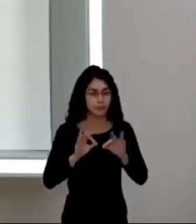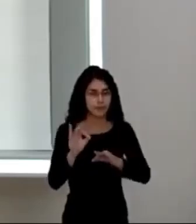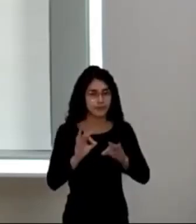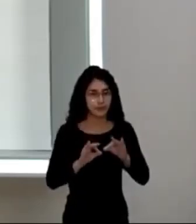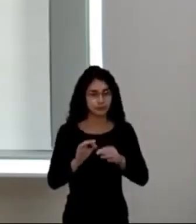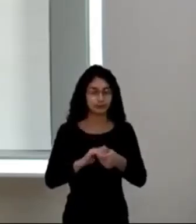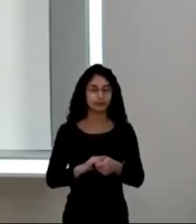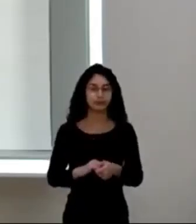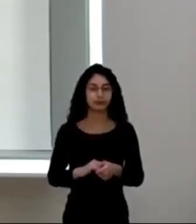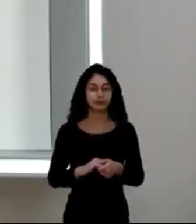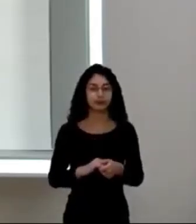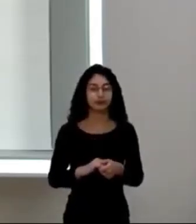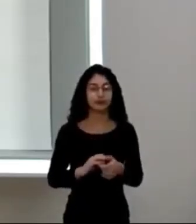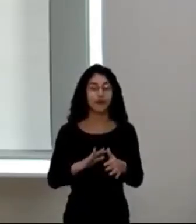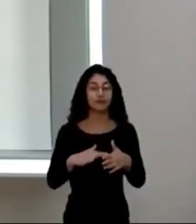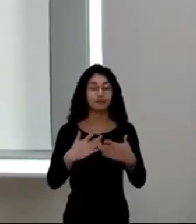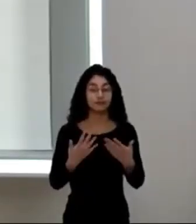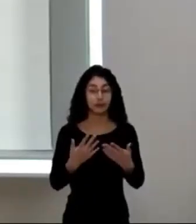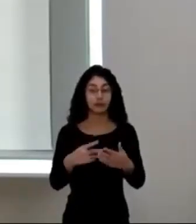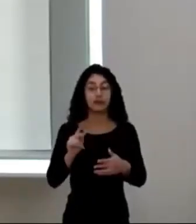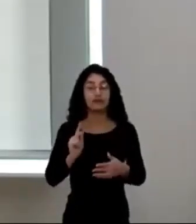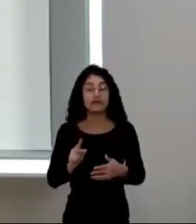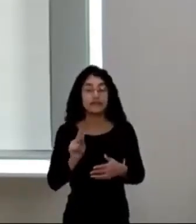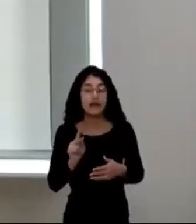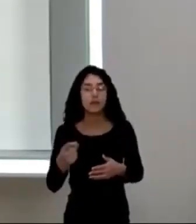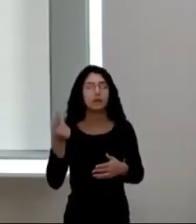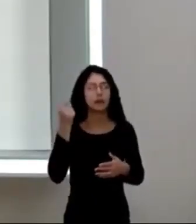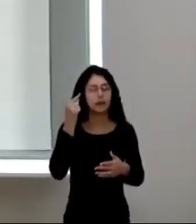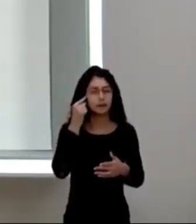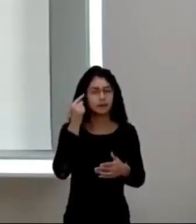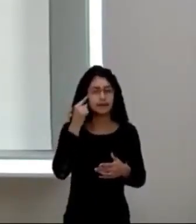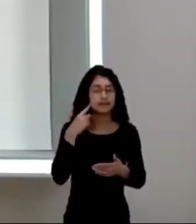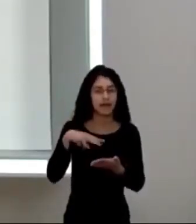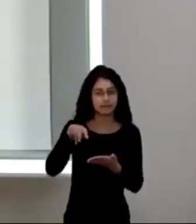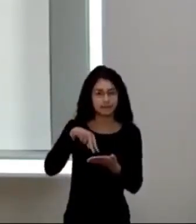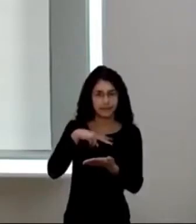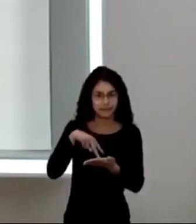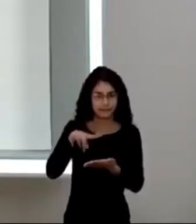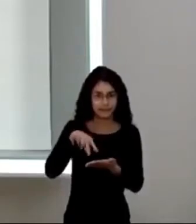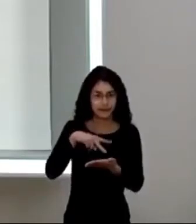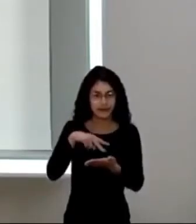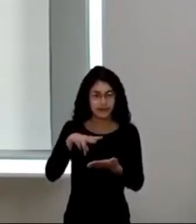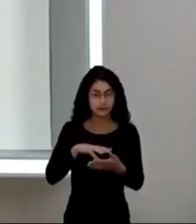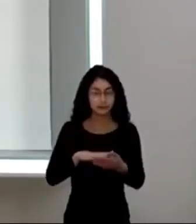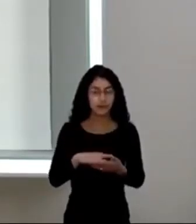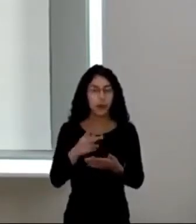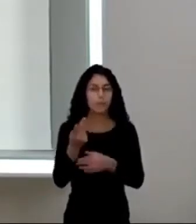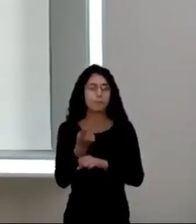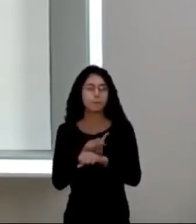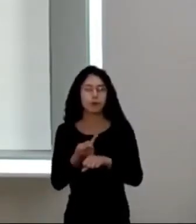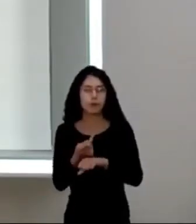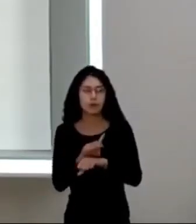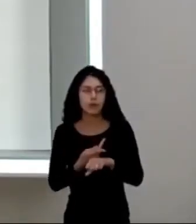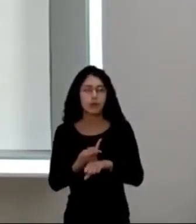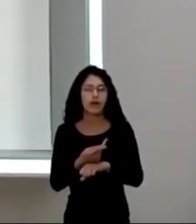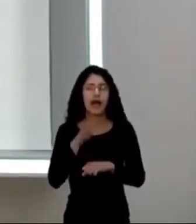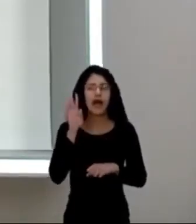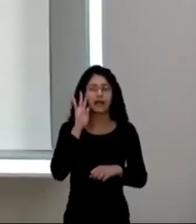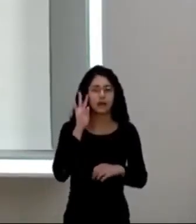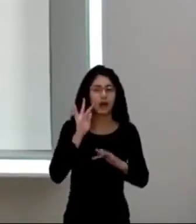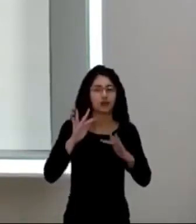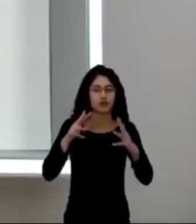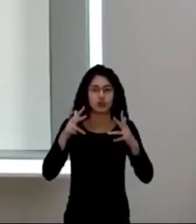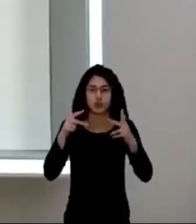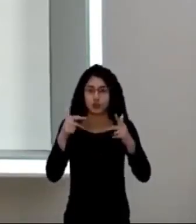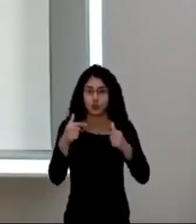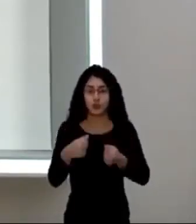linguagens, certo? Então, toda vez que você pensar na dança, você deve procurar se lembrar de todas as